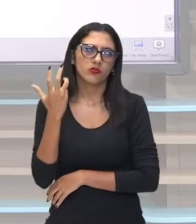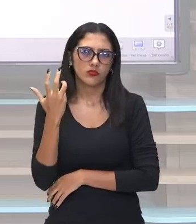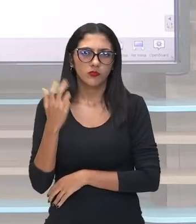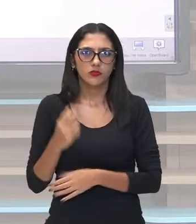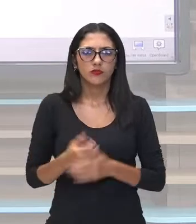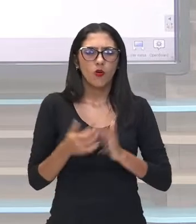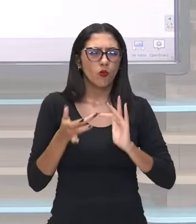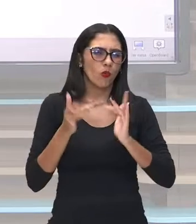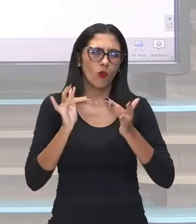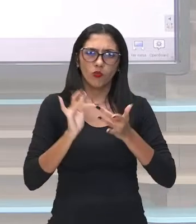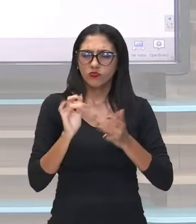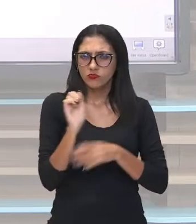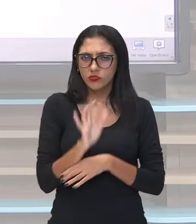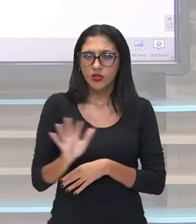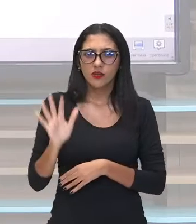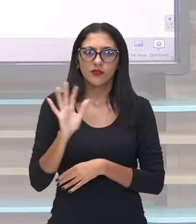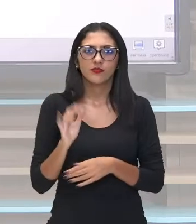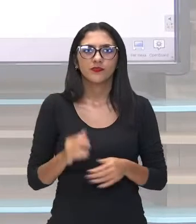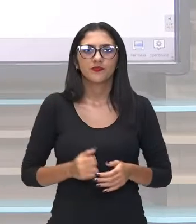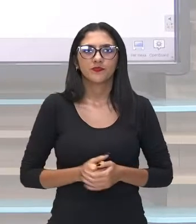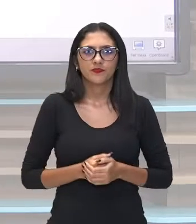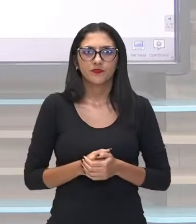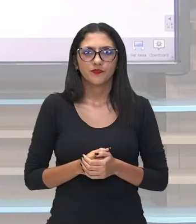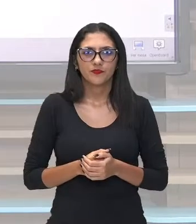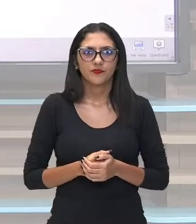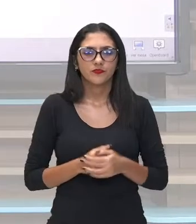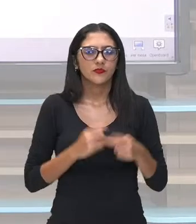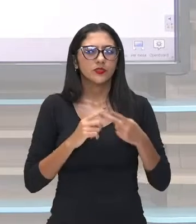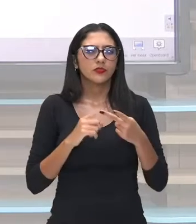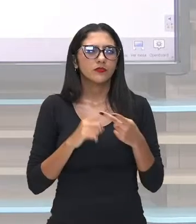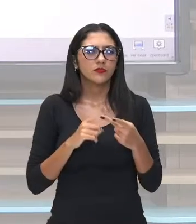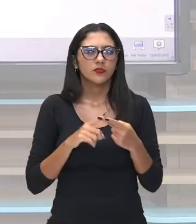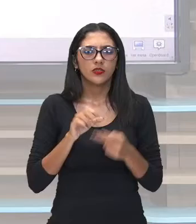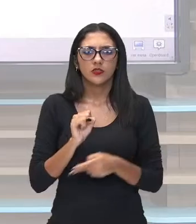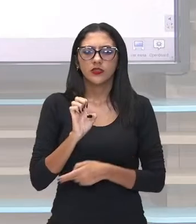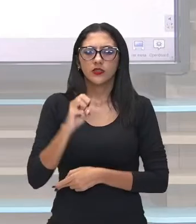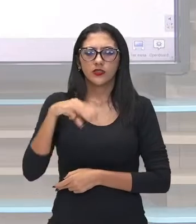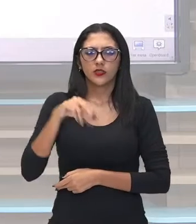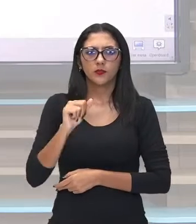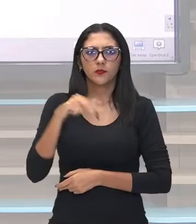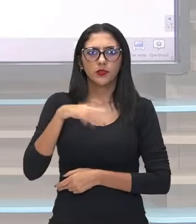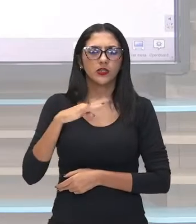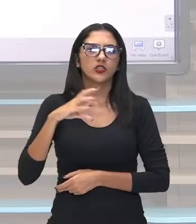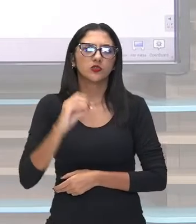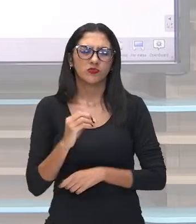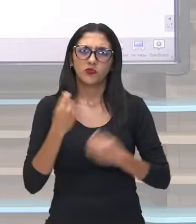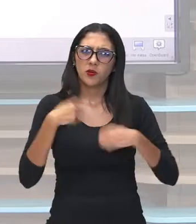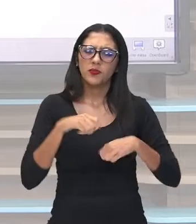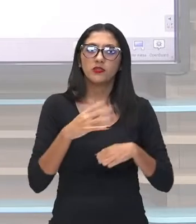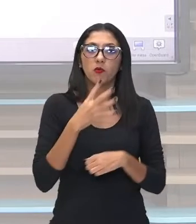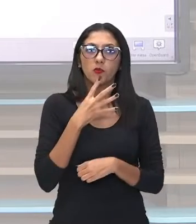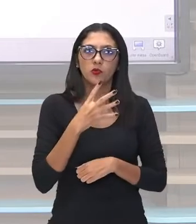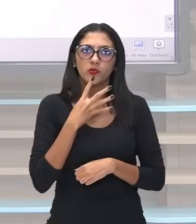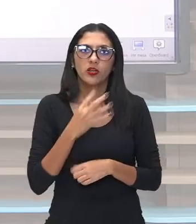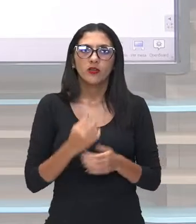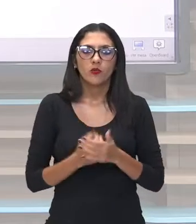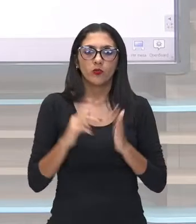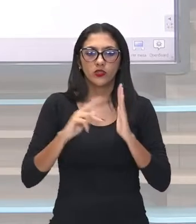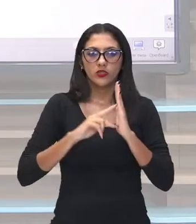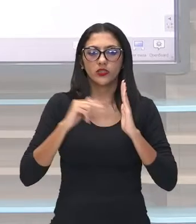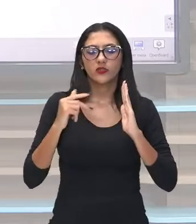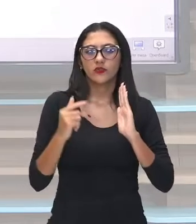geral. Contexto semântico é você saber o sentido, o significado